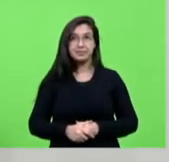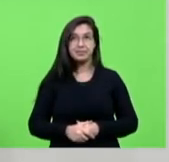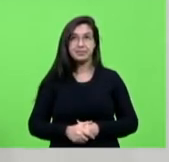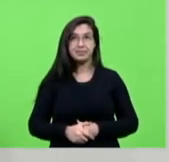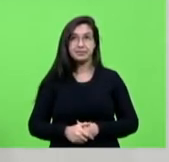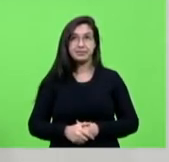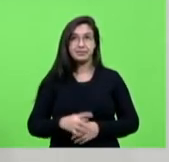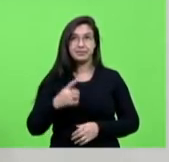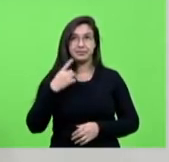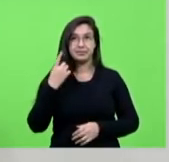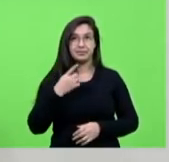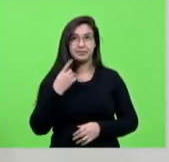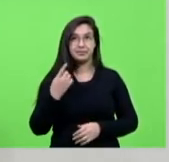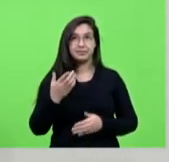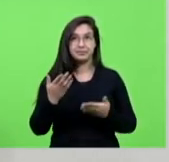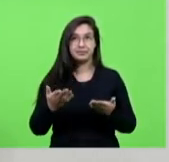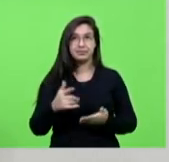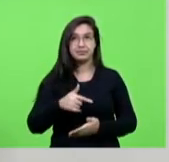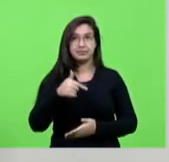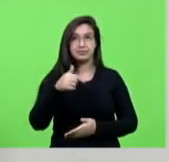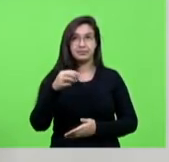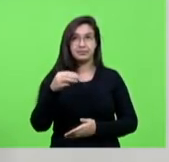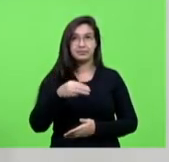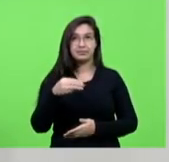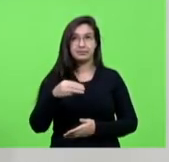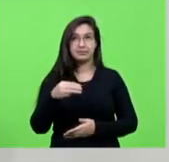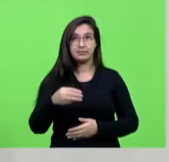Deputado, seus 7 minutos.